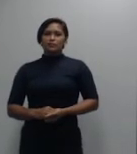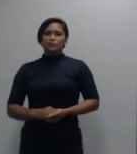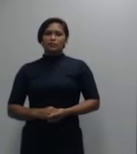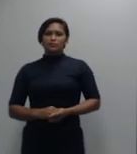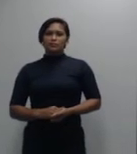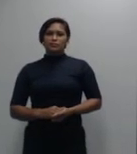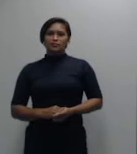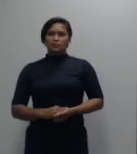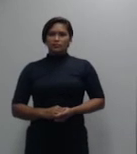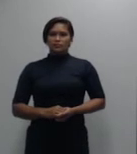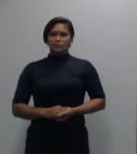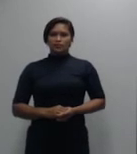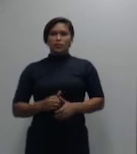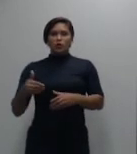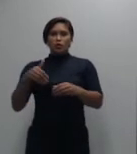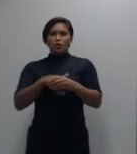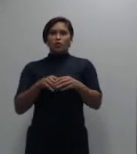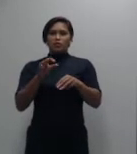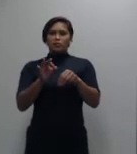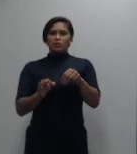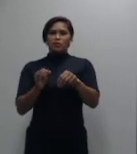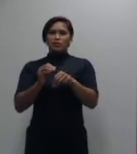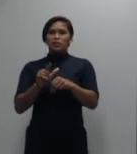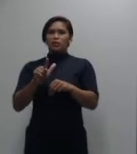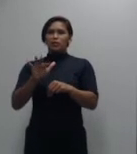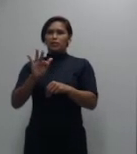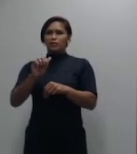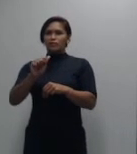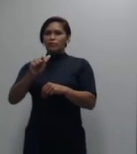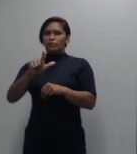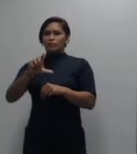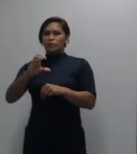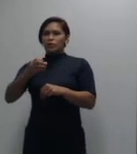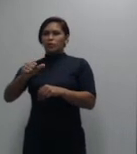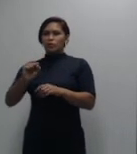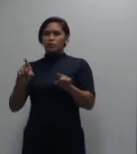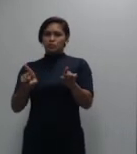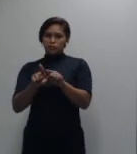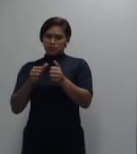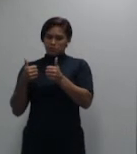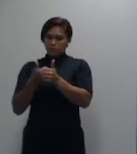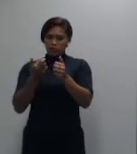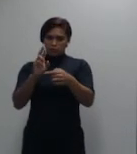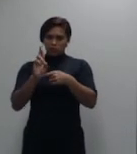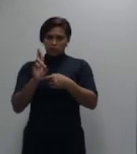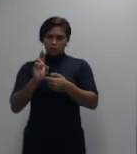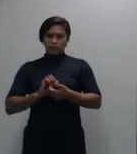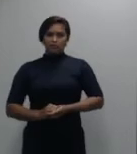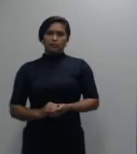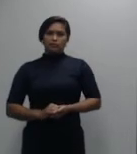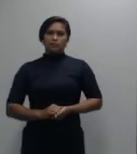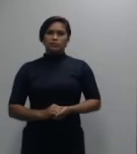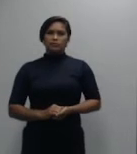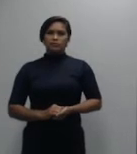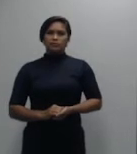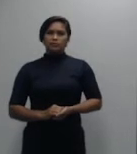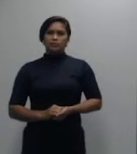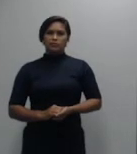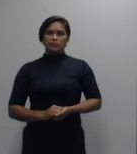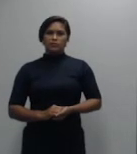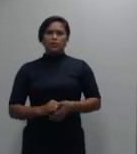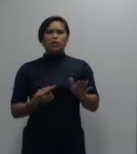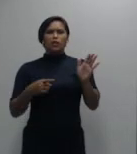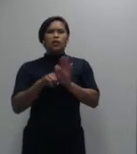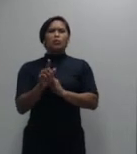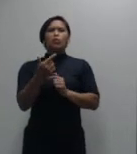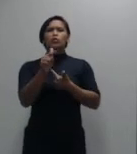e o voto o ministro Francisco Falcão também é presidente o relato eu entrego